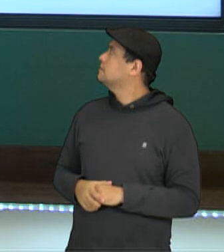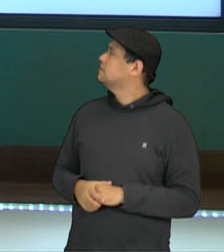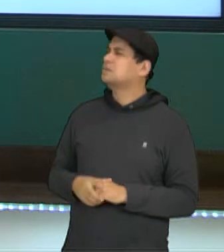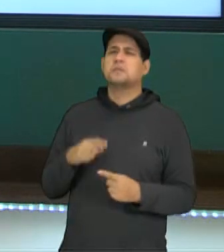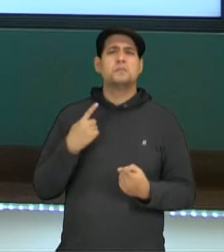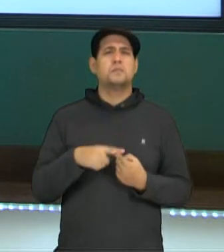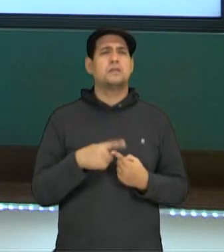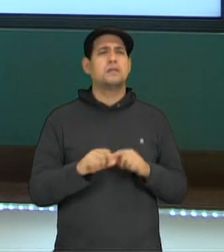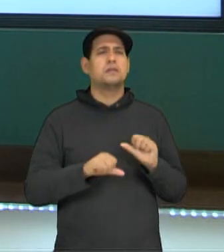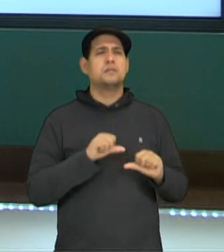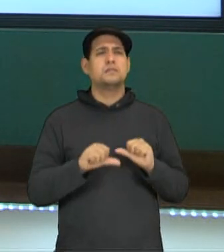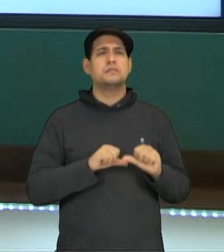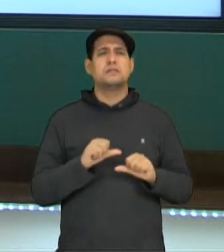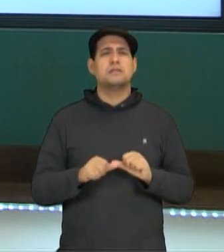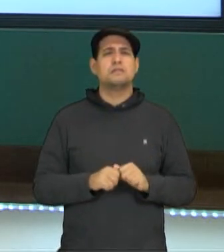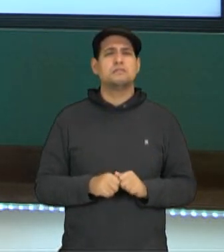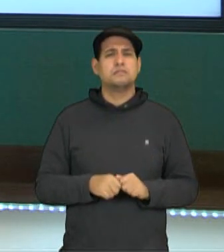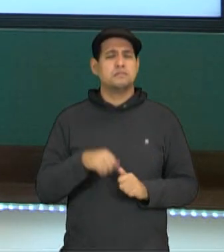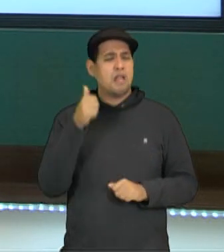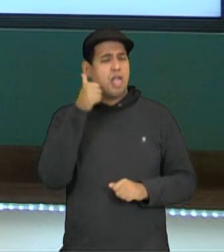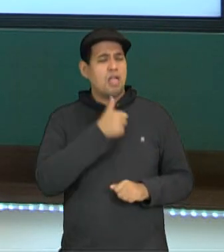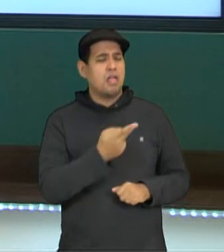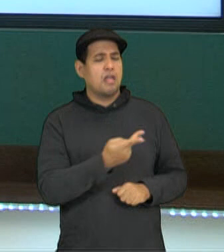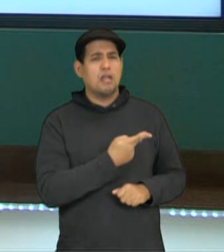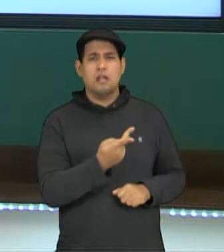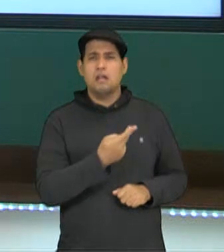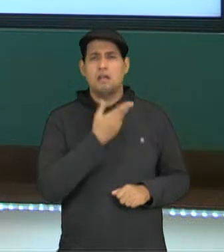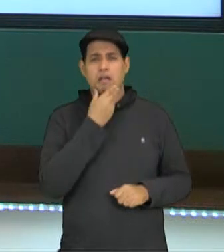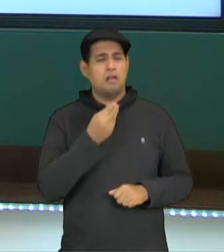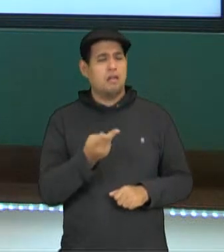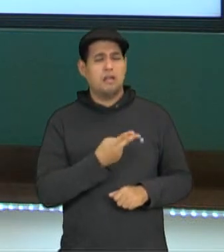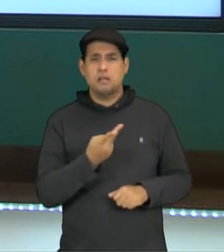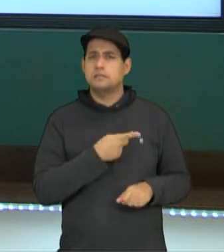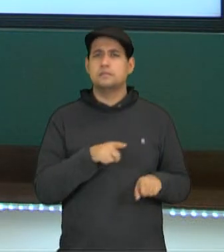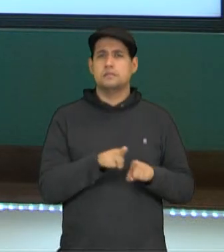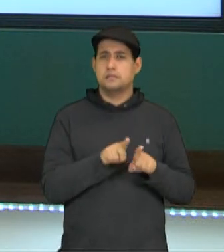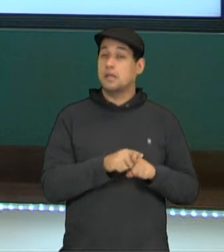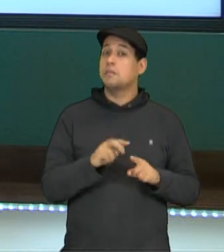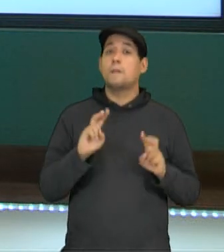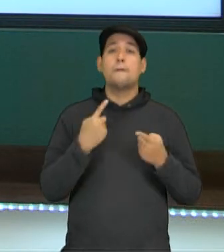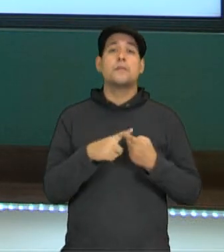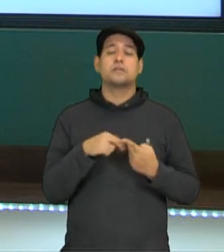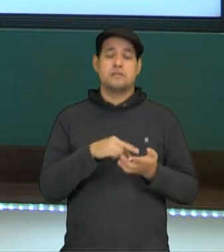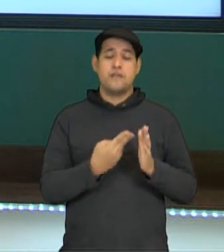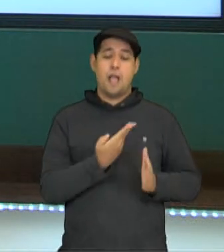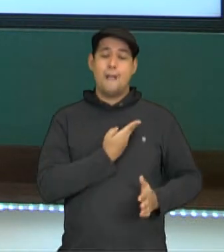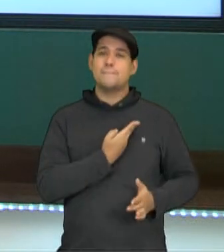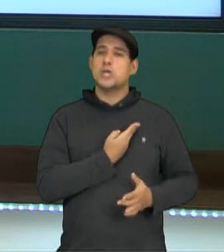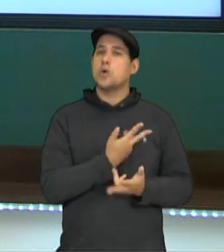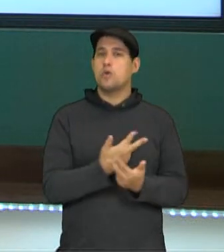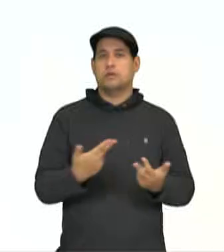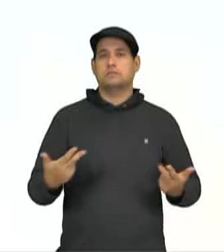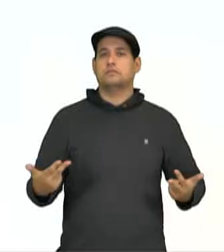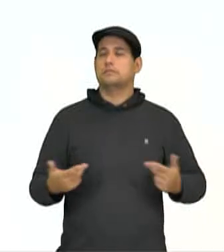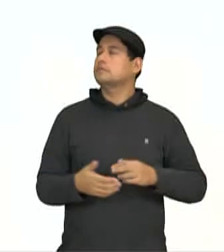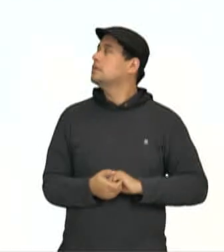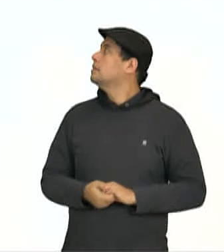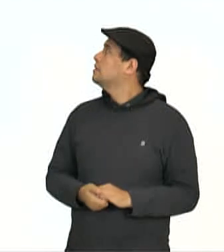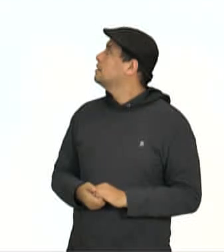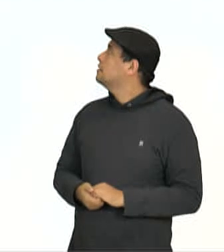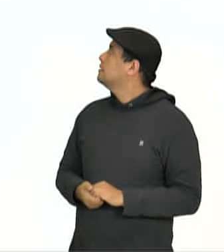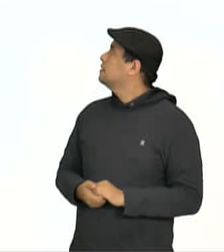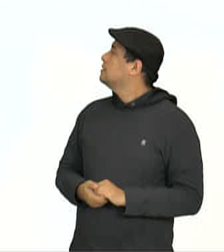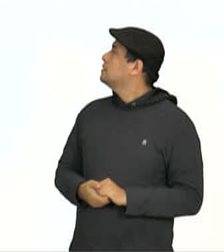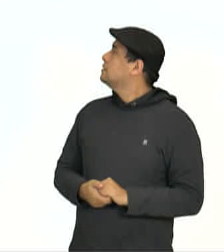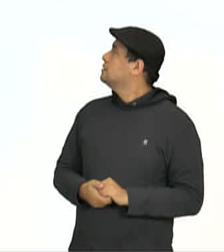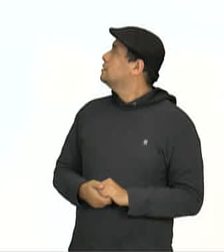eu mudei para o they, eles ou elas? Porque a gente está falando sobre os amigos, eles. E a última aqui, ó. My mother said, I